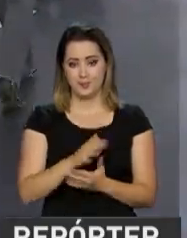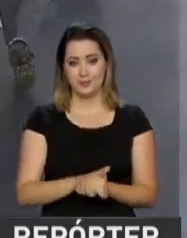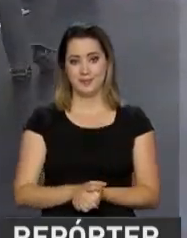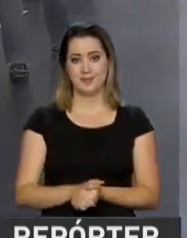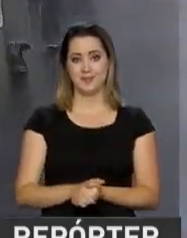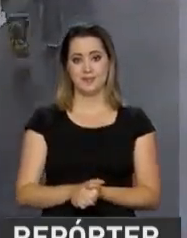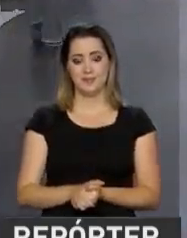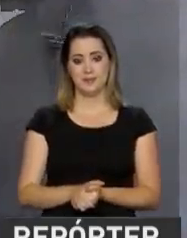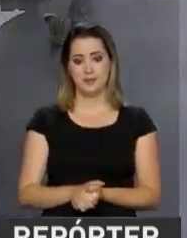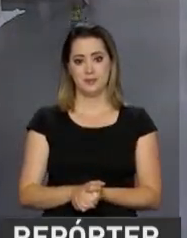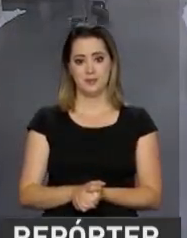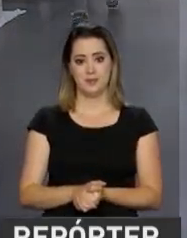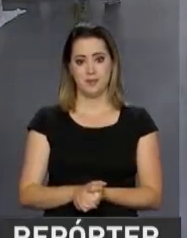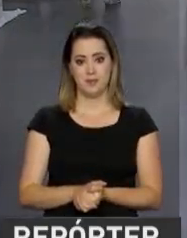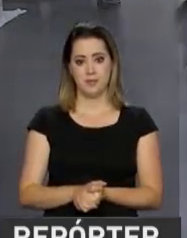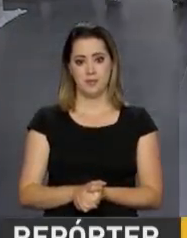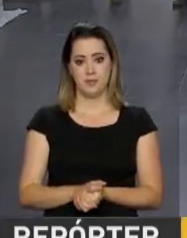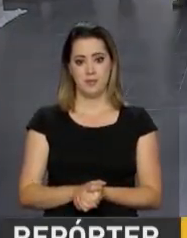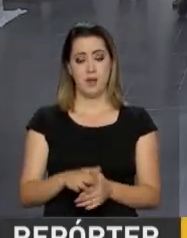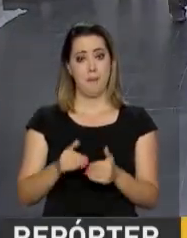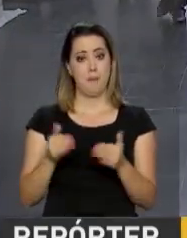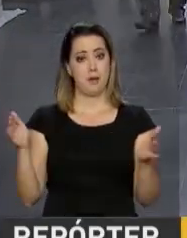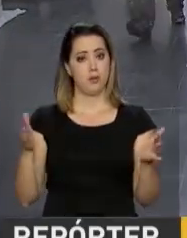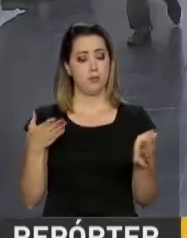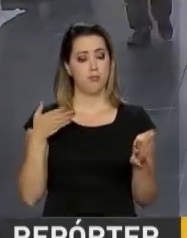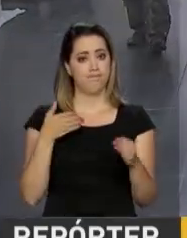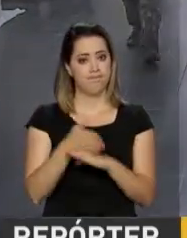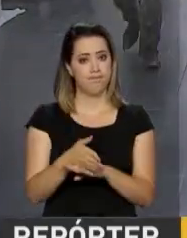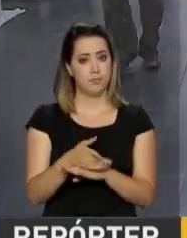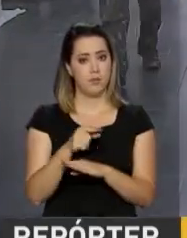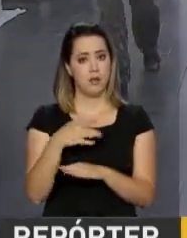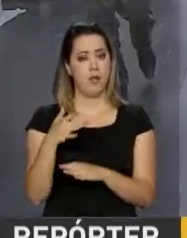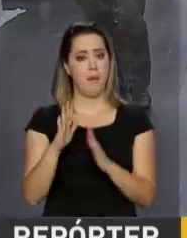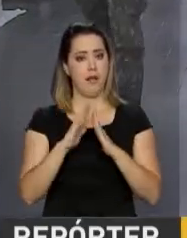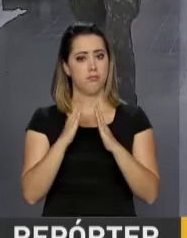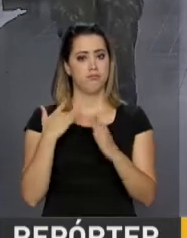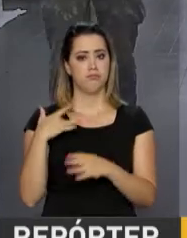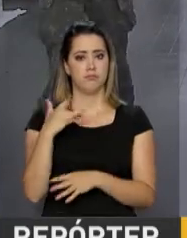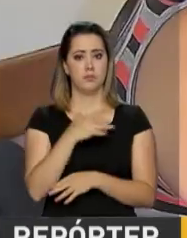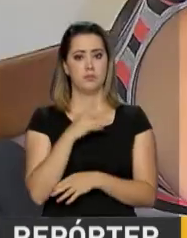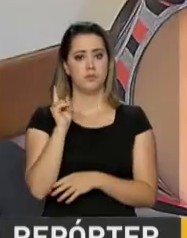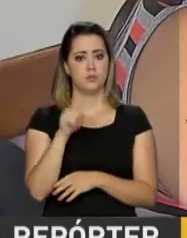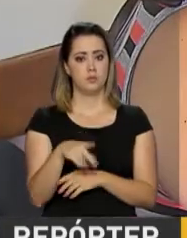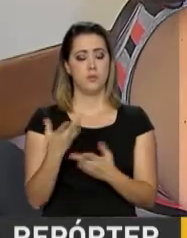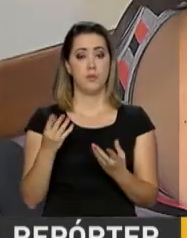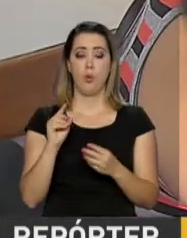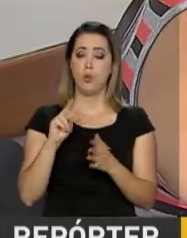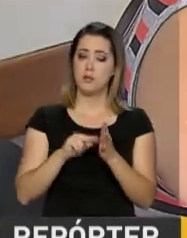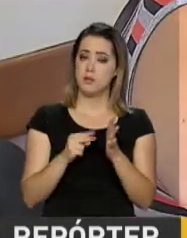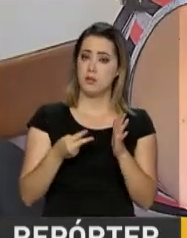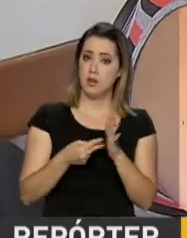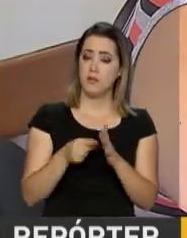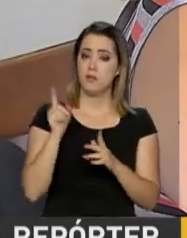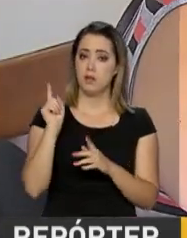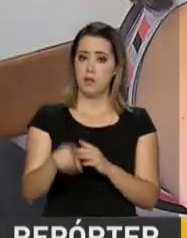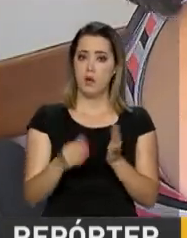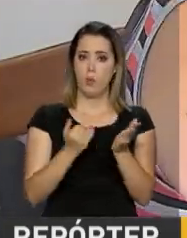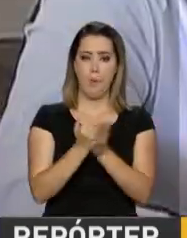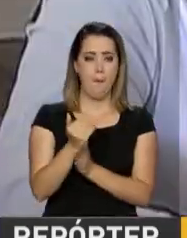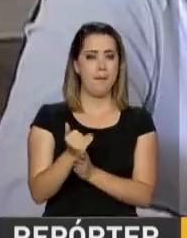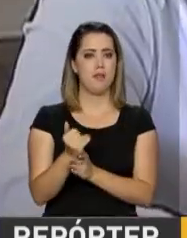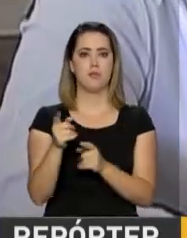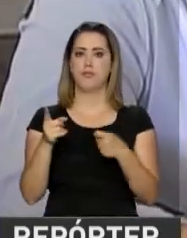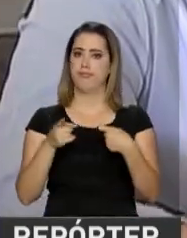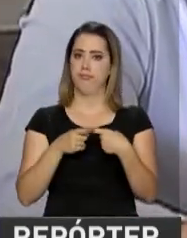a atenção básica é a porta de entrada dos usuários nos sistemas de saúde ou seja o atendimento inicial